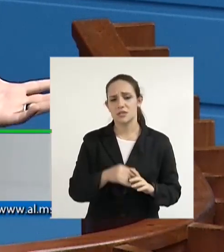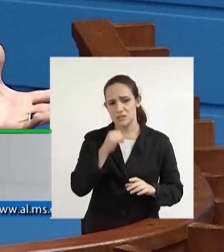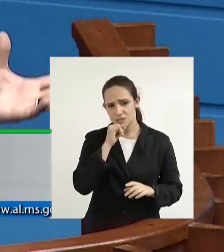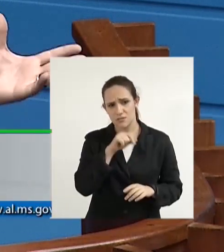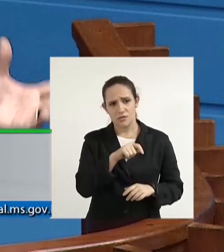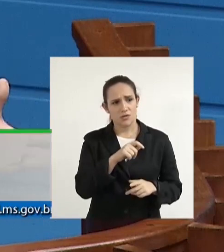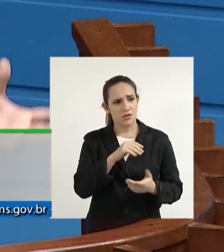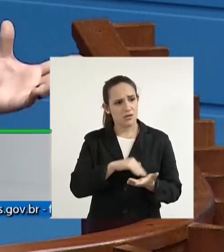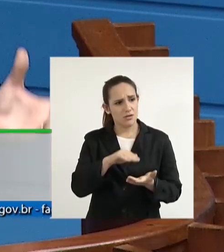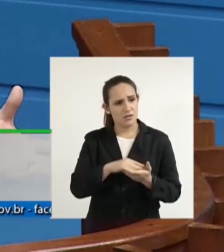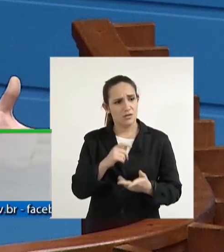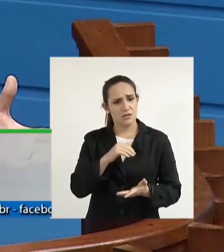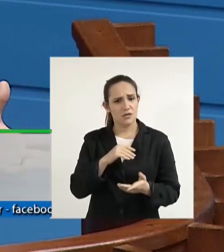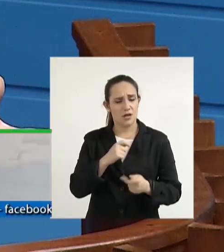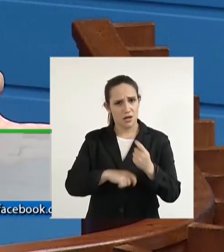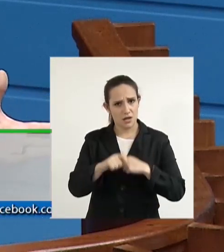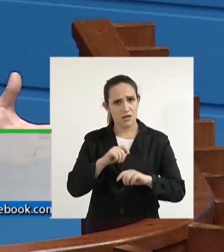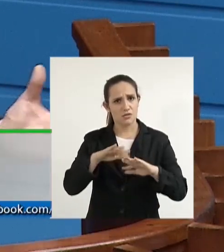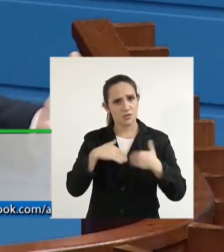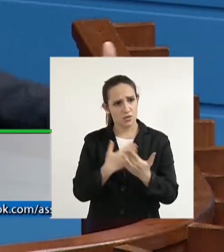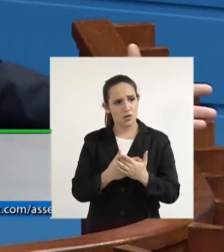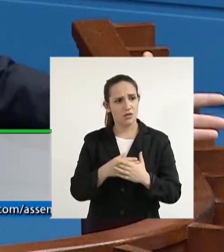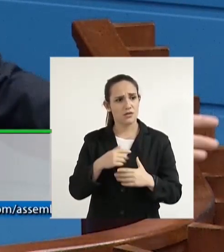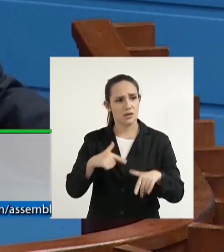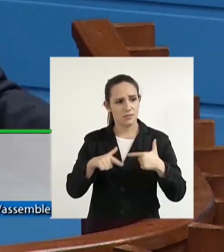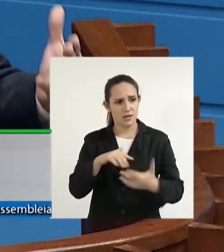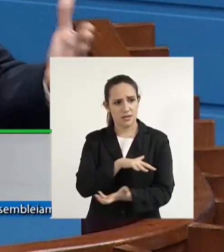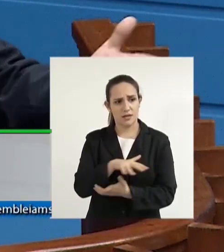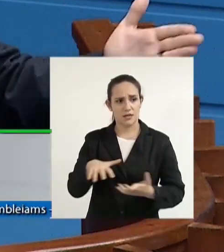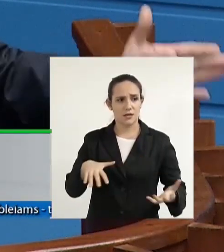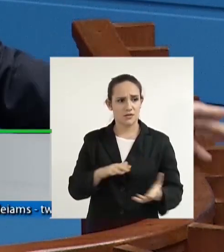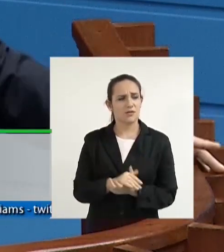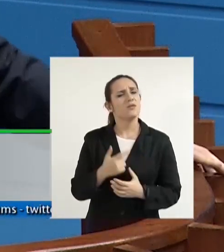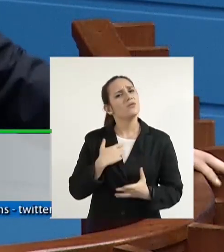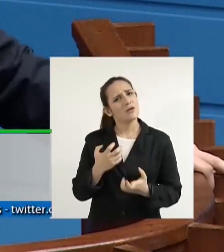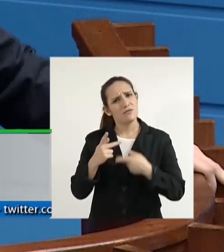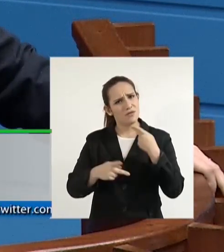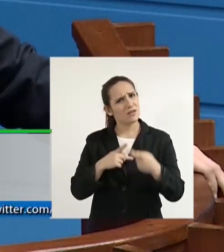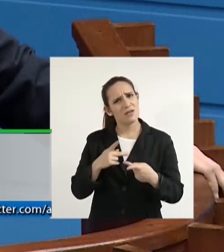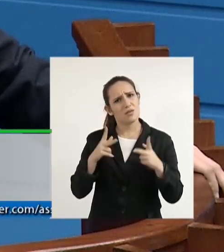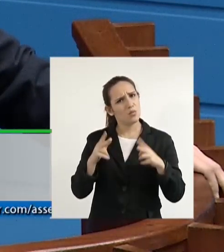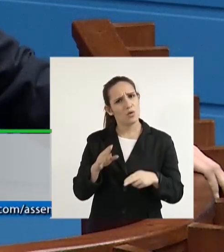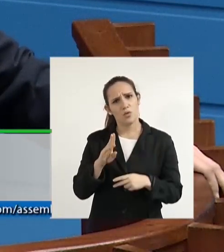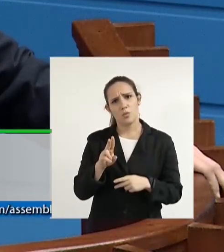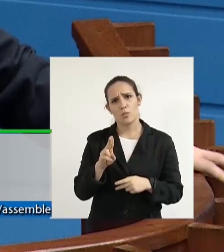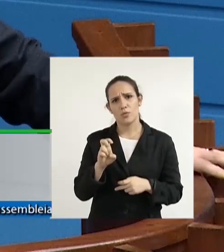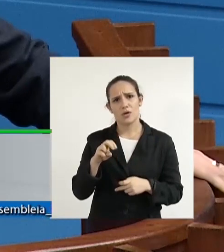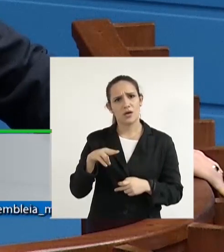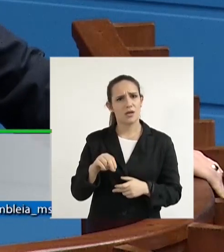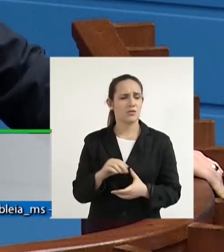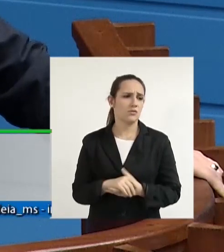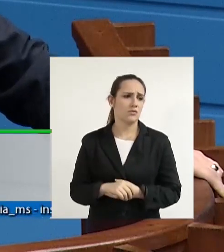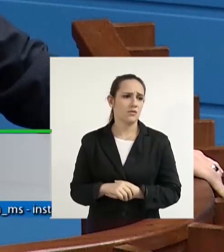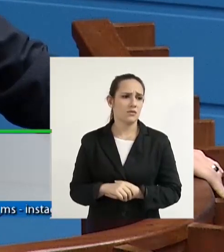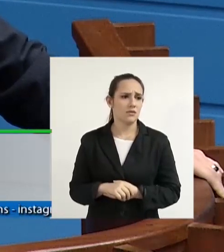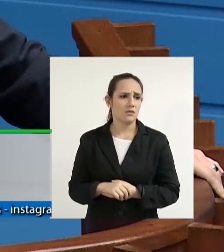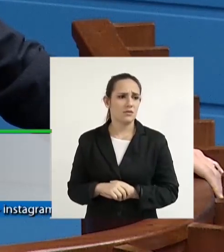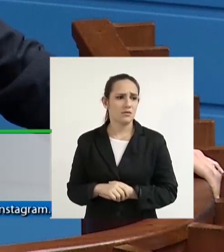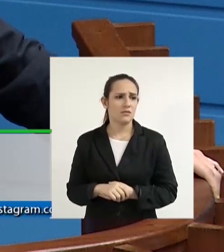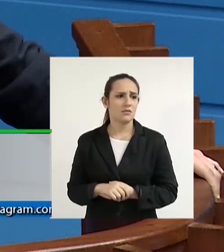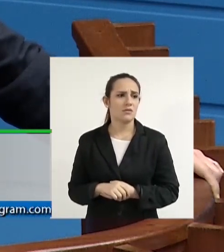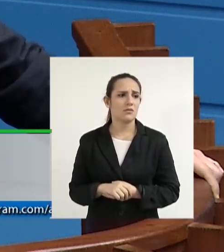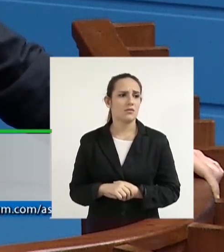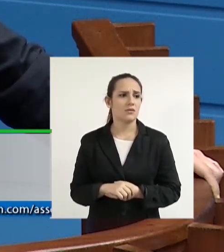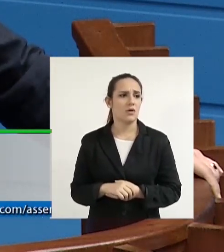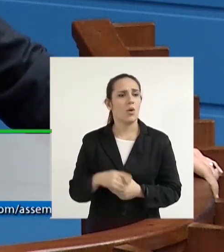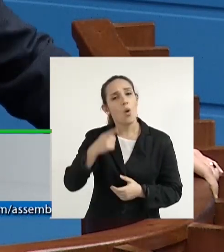greve. Aliás, quero abrir um parênteses aqui para dizer a mesma coisa que o Bueno disse. Os administrativos entraram em